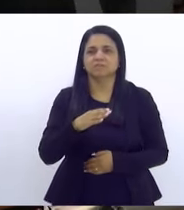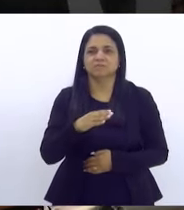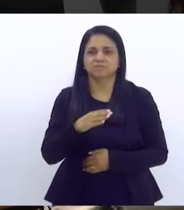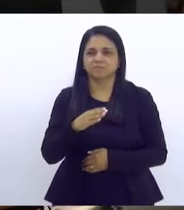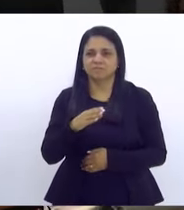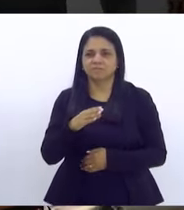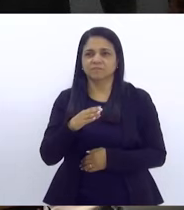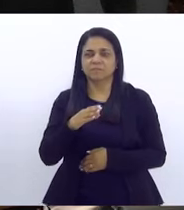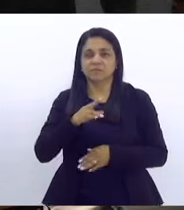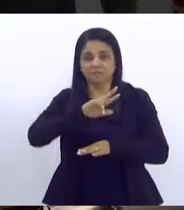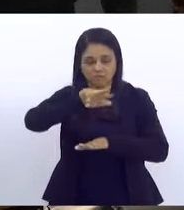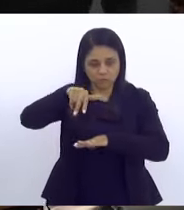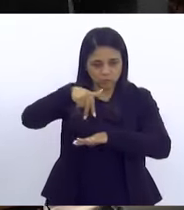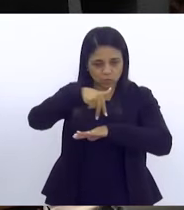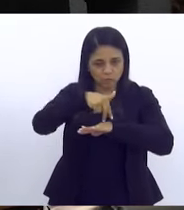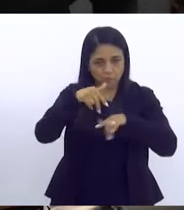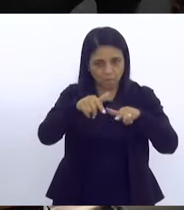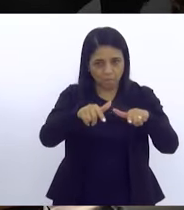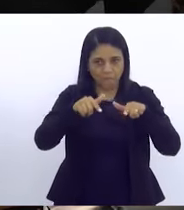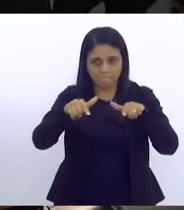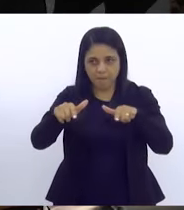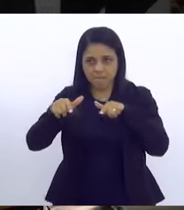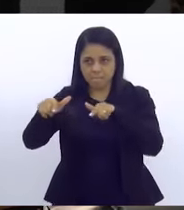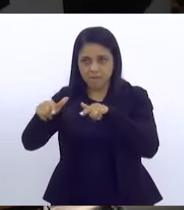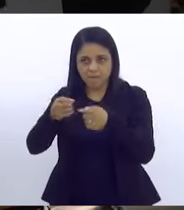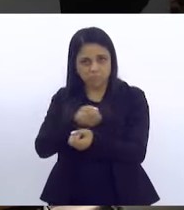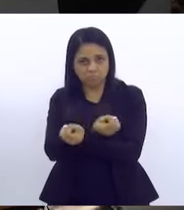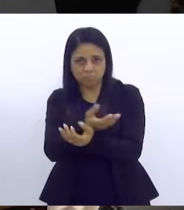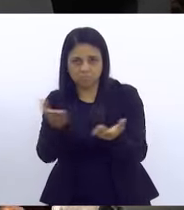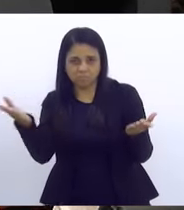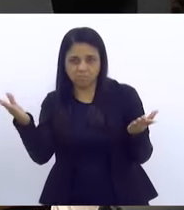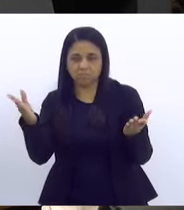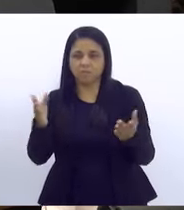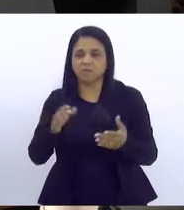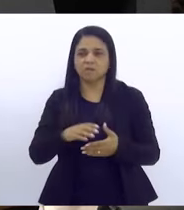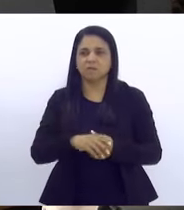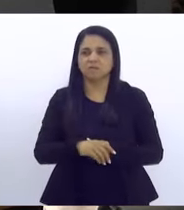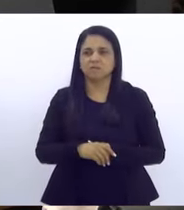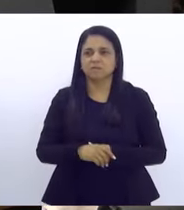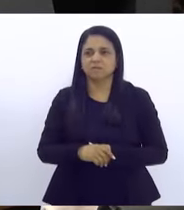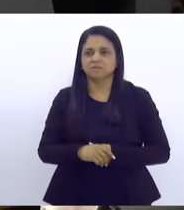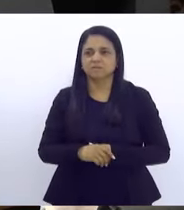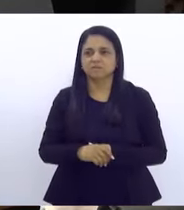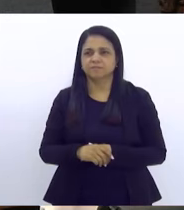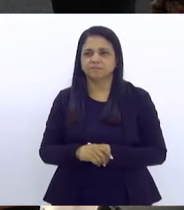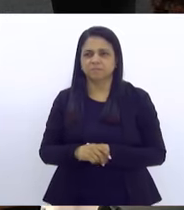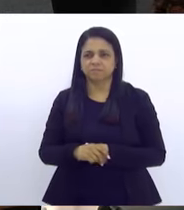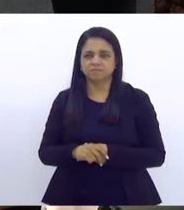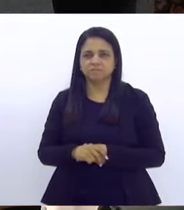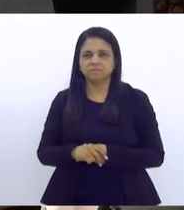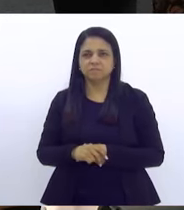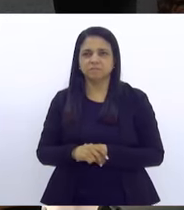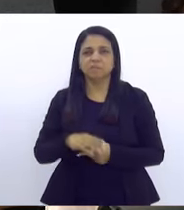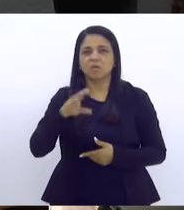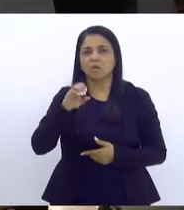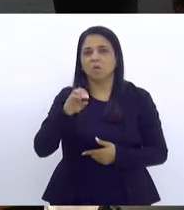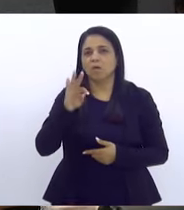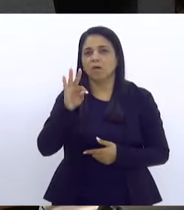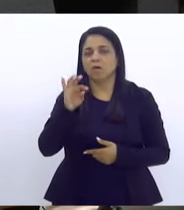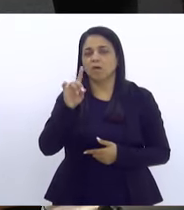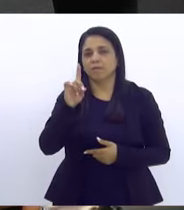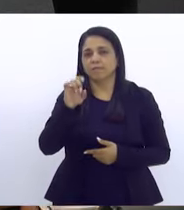Elas vão subindo e depois eu entrego a todas, a gente vai entregando, é mais bonitinho. Aí eu peço a todos aqui que me ajudem. Odete